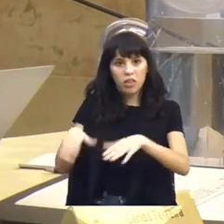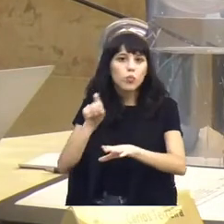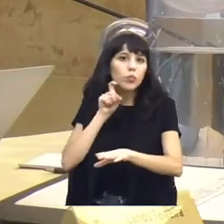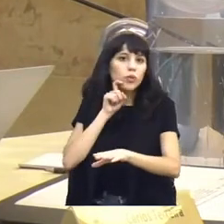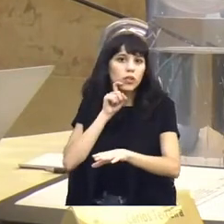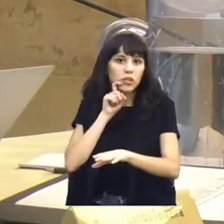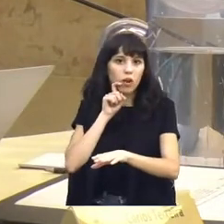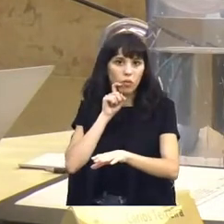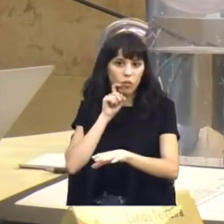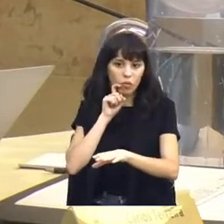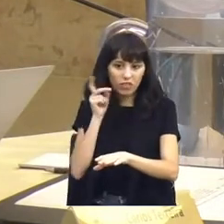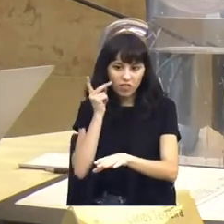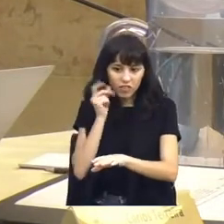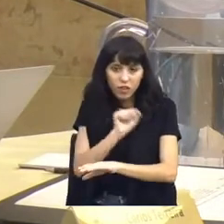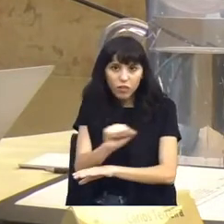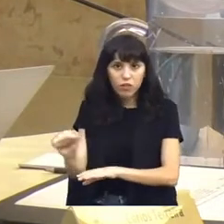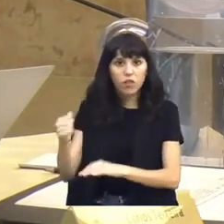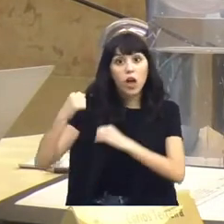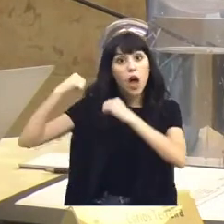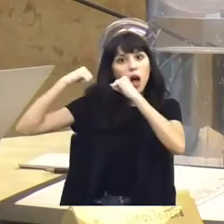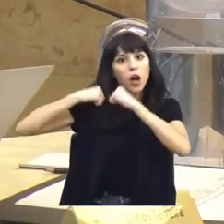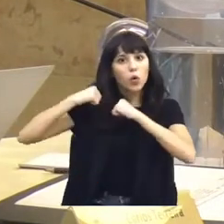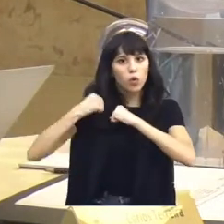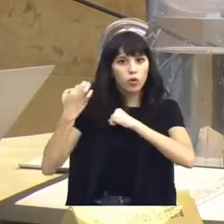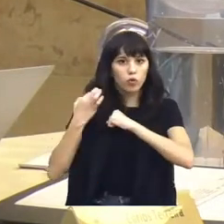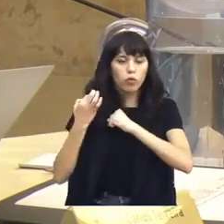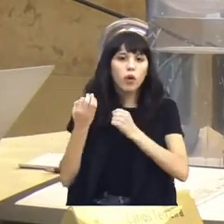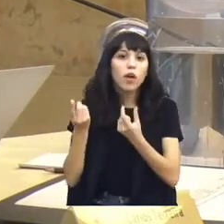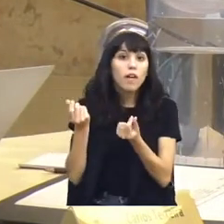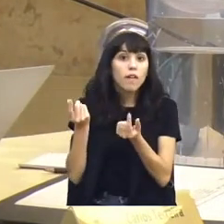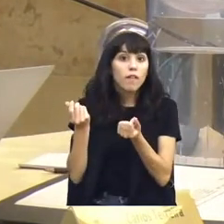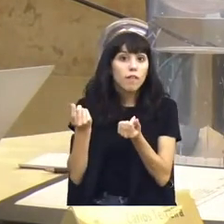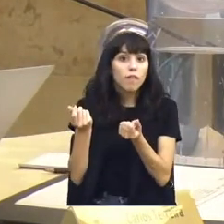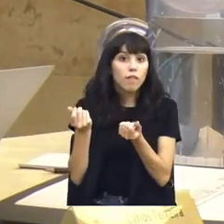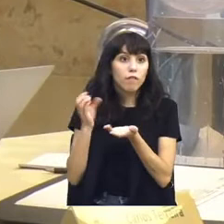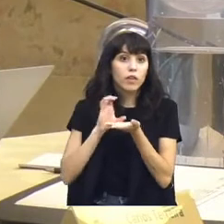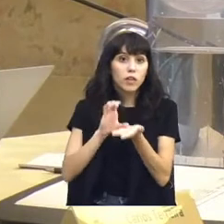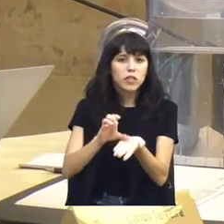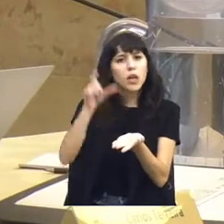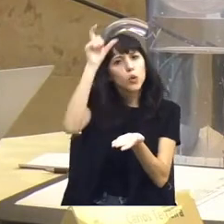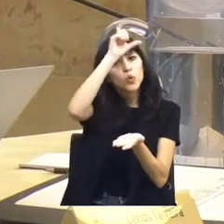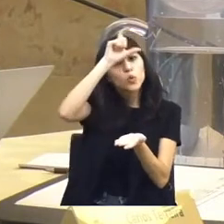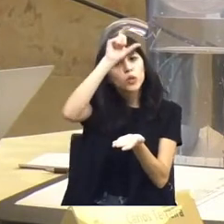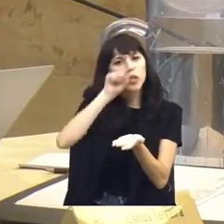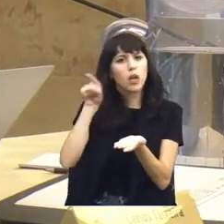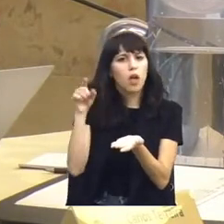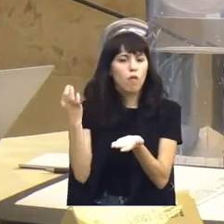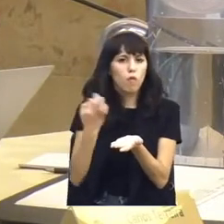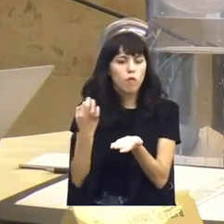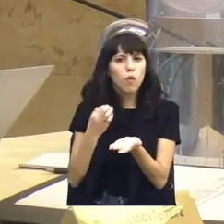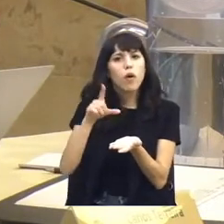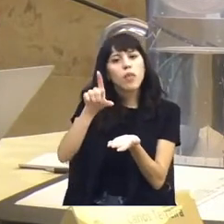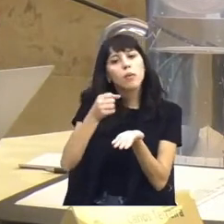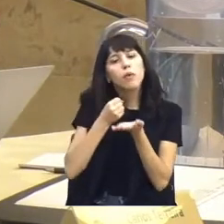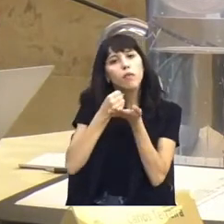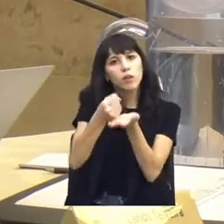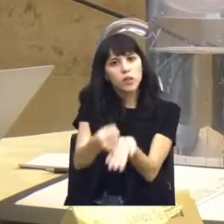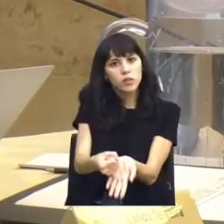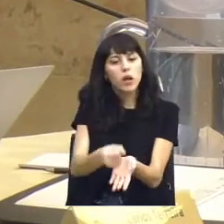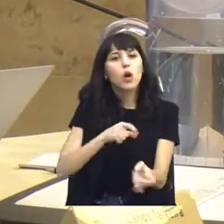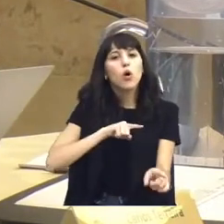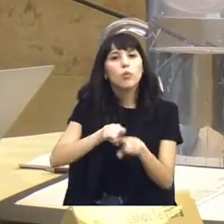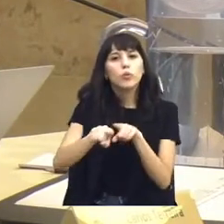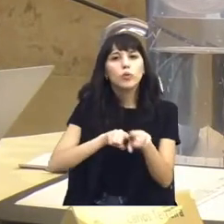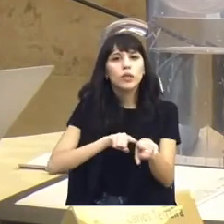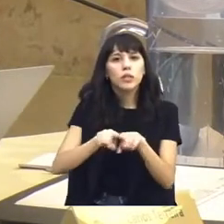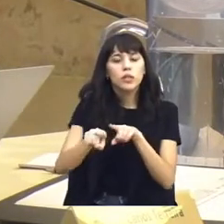proteção de vida aos refugiados e o acordo que foi o acordo financeiro que Aliás foi realizado com Turquia ah e o apoio financeiro às